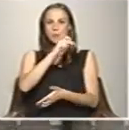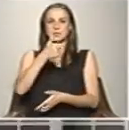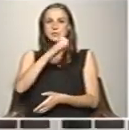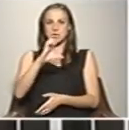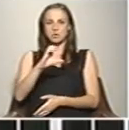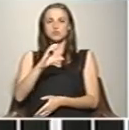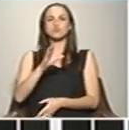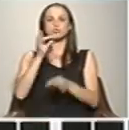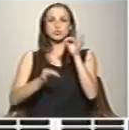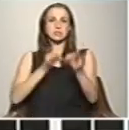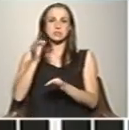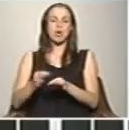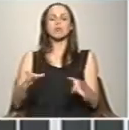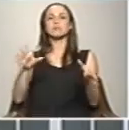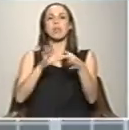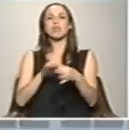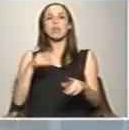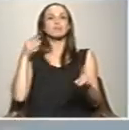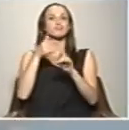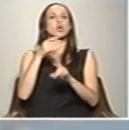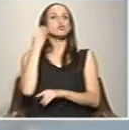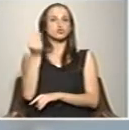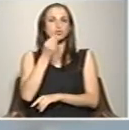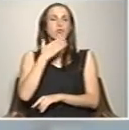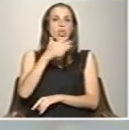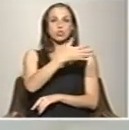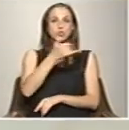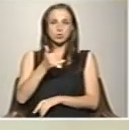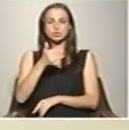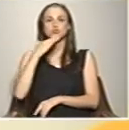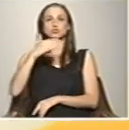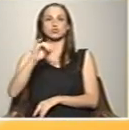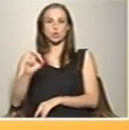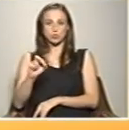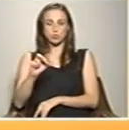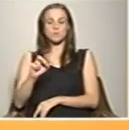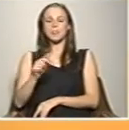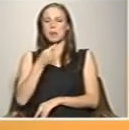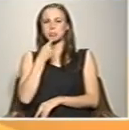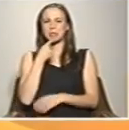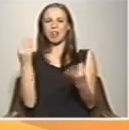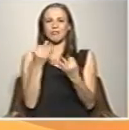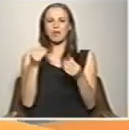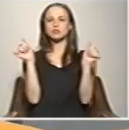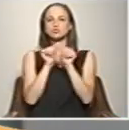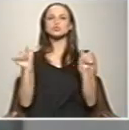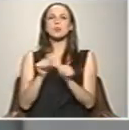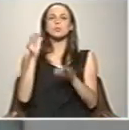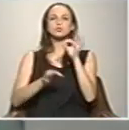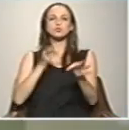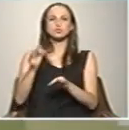Justiça direciona-se prioritariamente aos jovens, entre os 12 e os 18 anos, para que compreendam melhor o sistema de justiça e